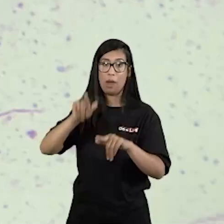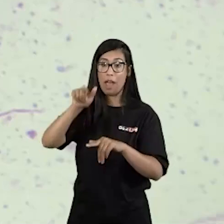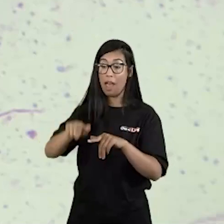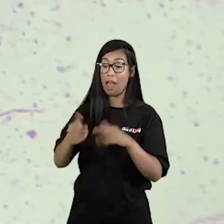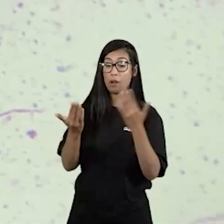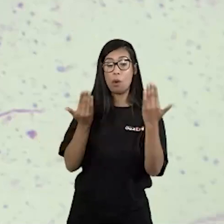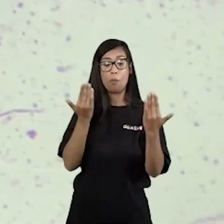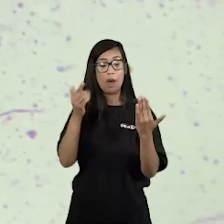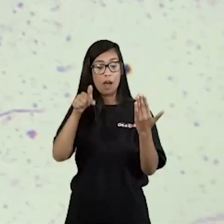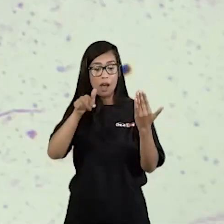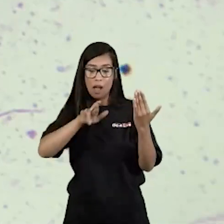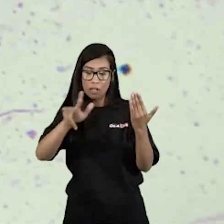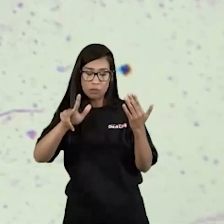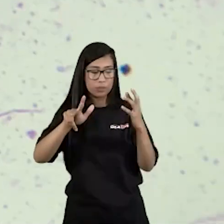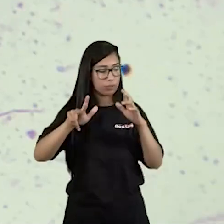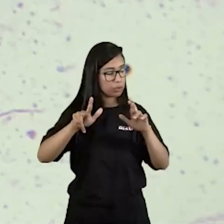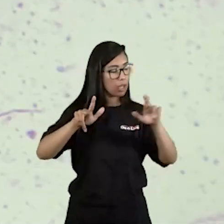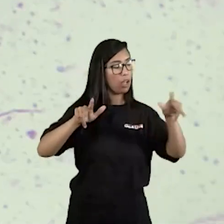distintos. Isso é bem